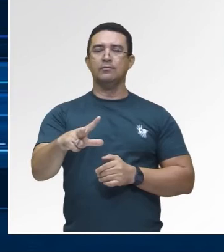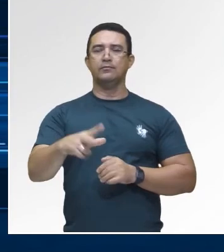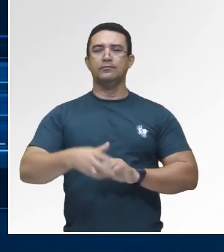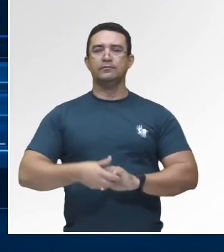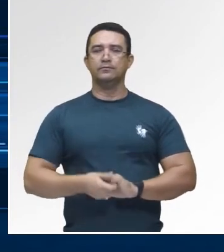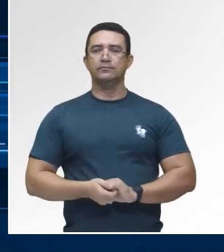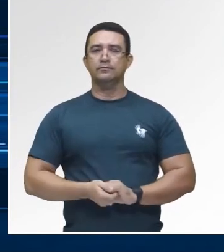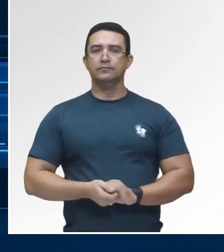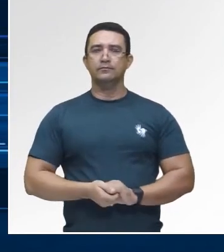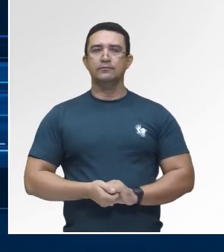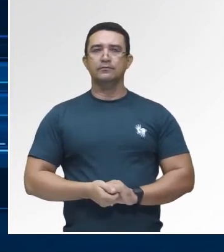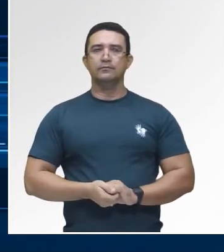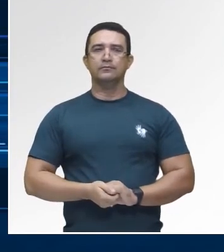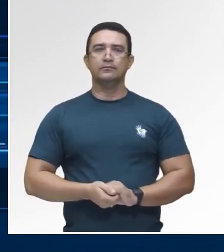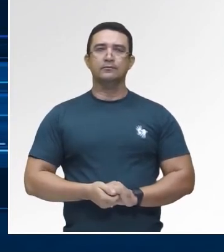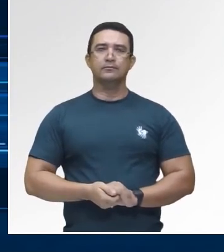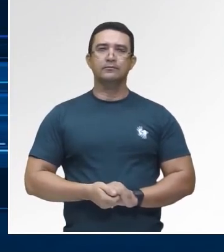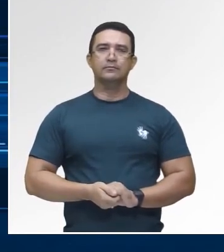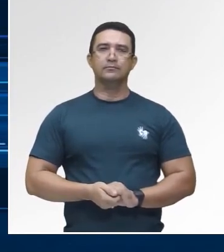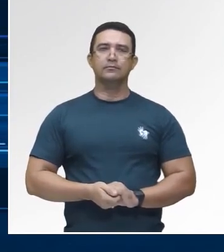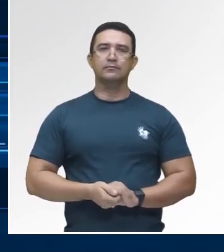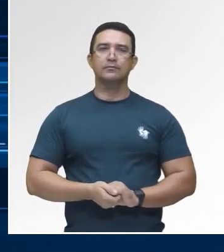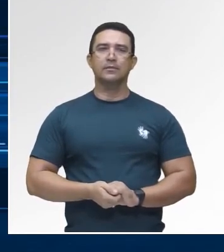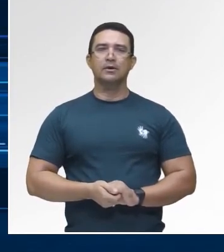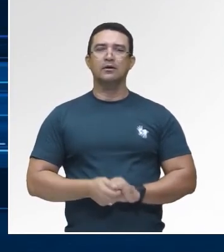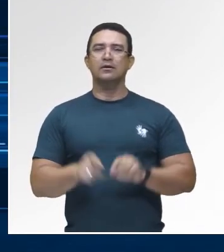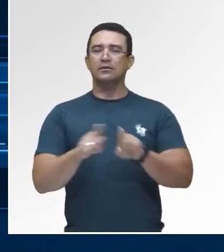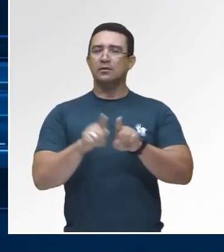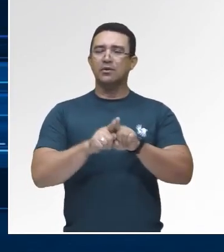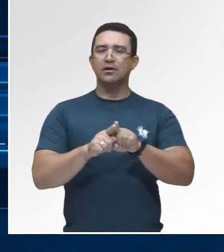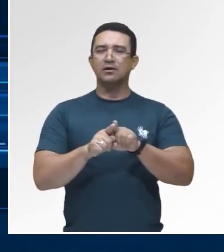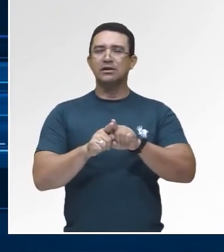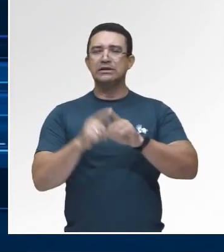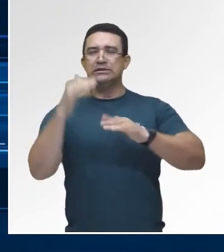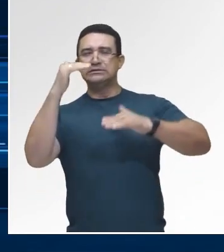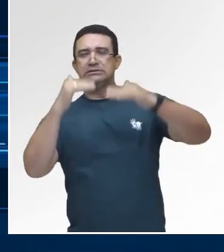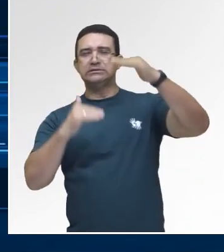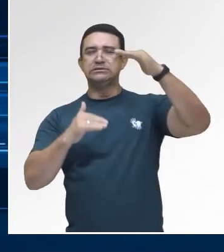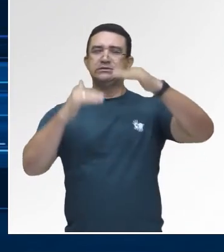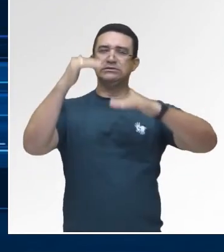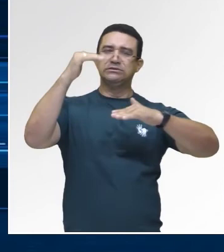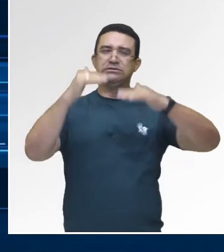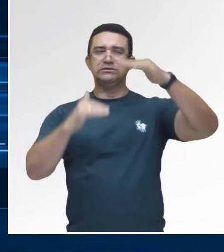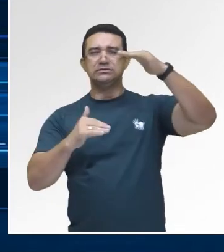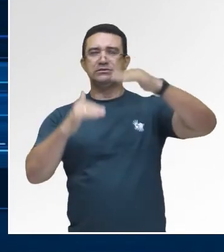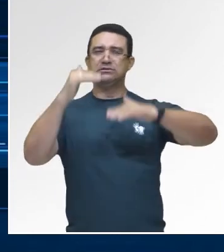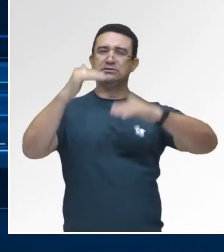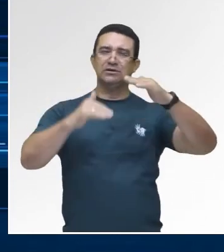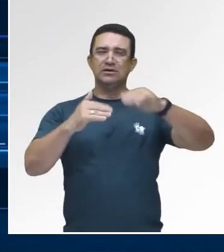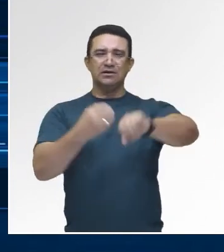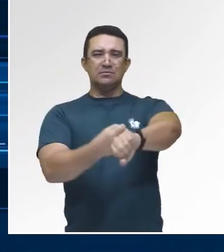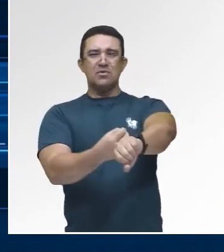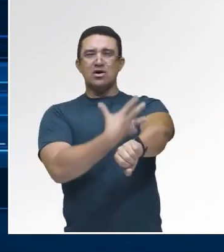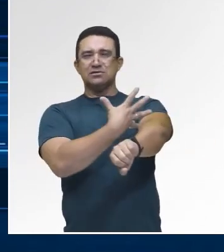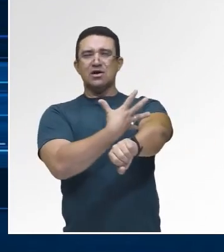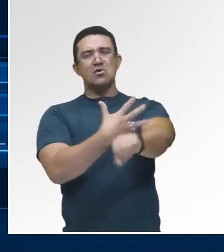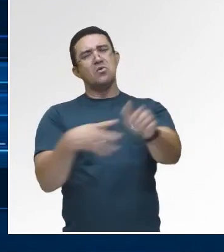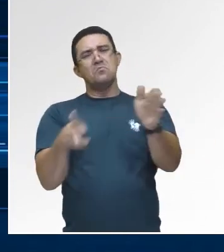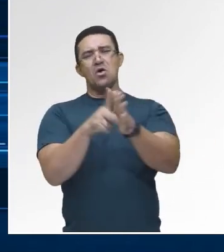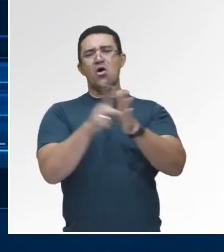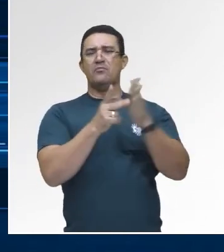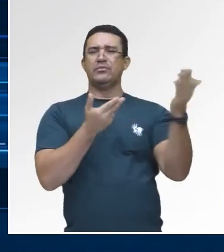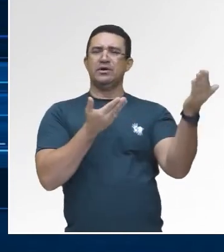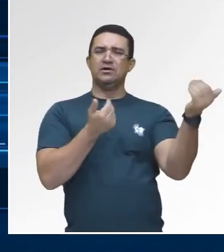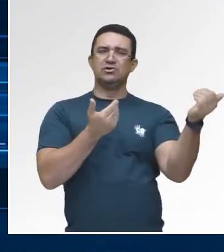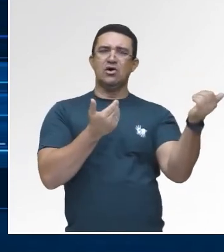medievalismo. Seguindo, instabilidade emotiva, típica do adolescente. Estou lembrado aí do livro do Goethe, que eu falei, que